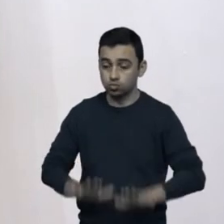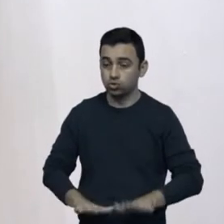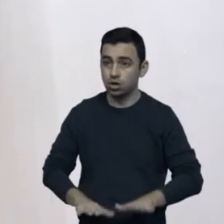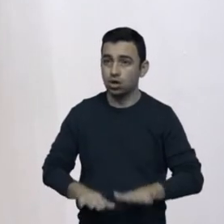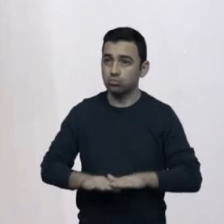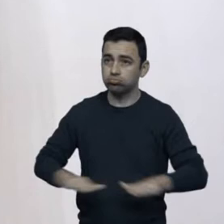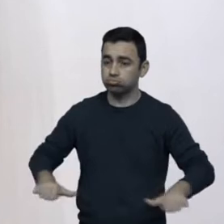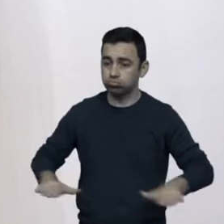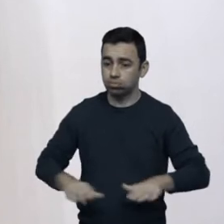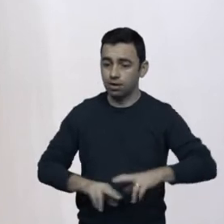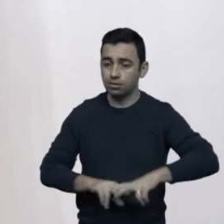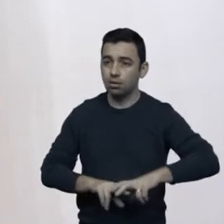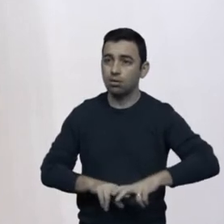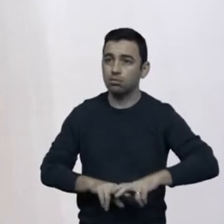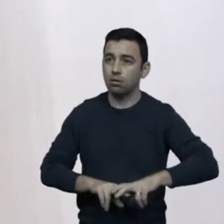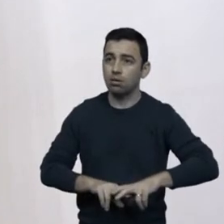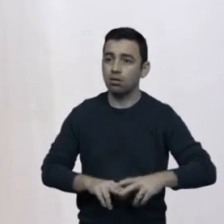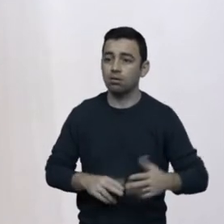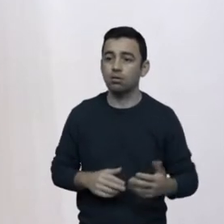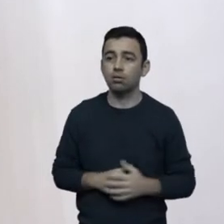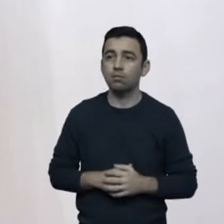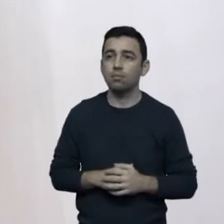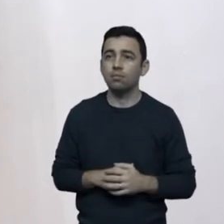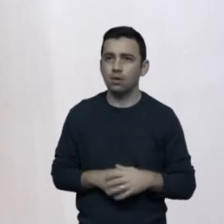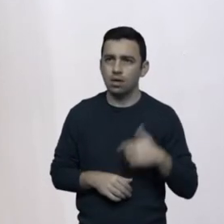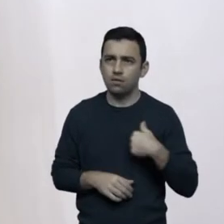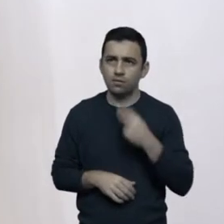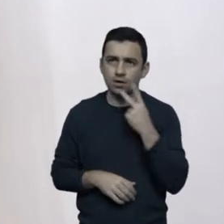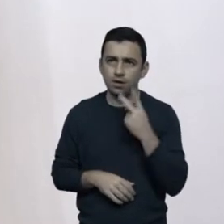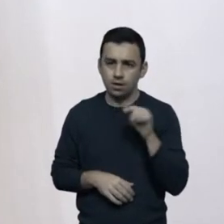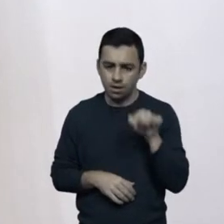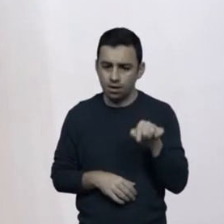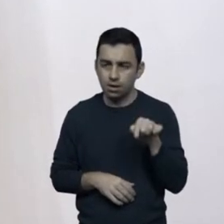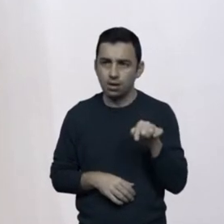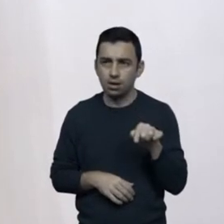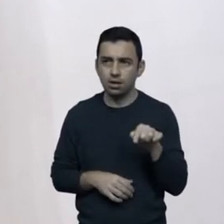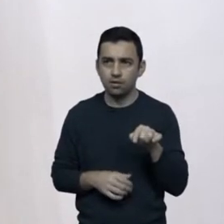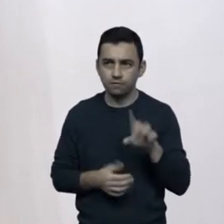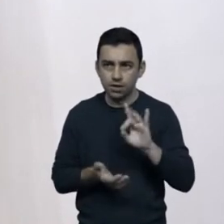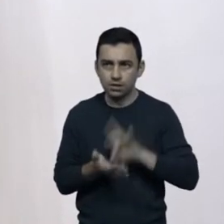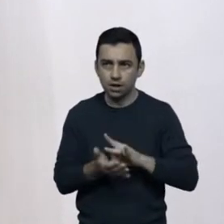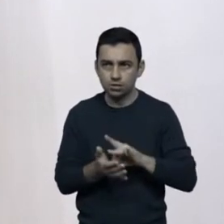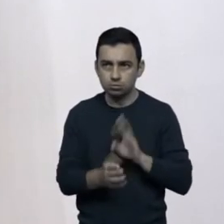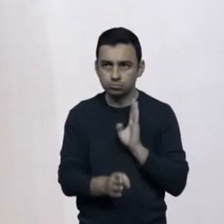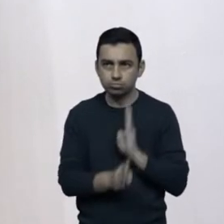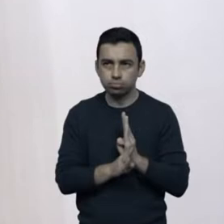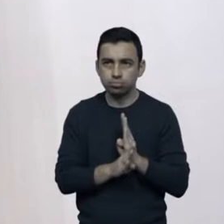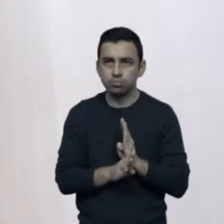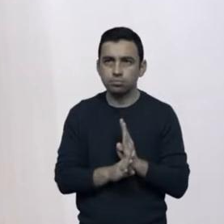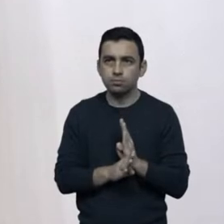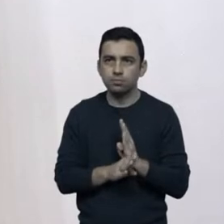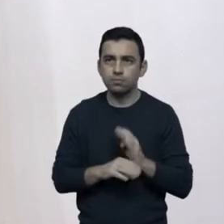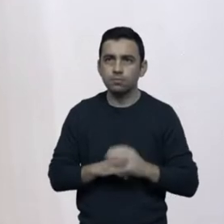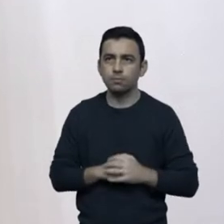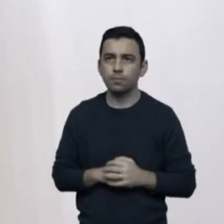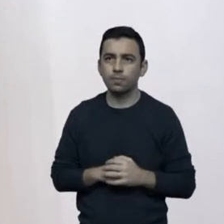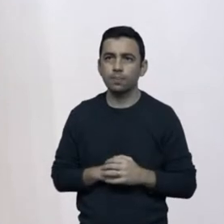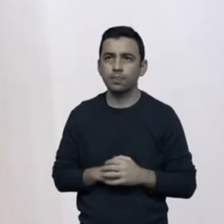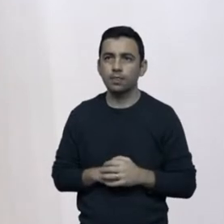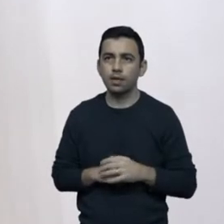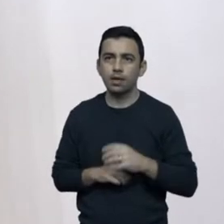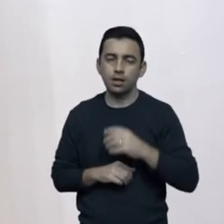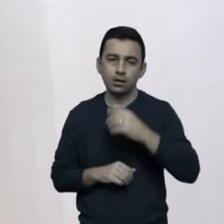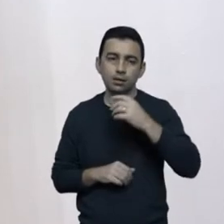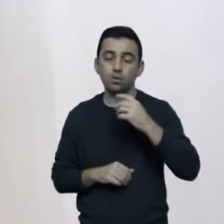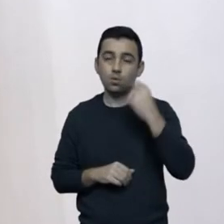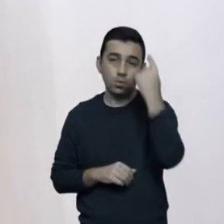E, quando eu falei a ela que ela tinha realmente um diagnóstico, é como se o rosto dela se